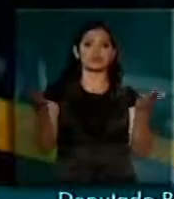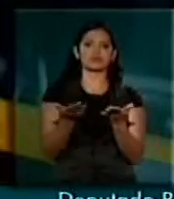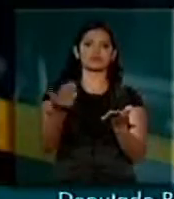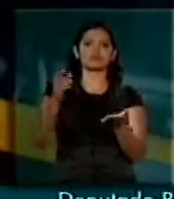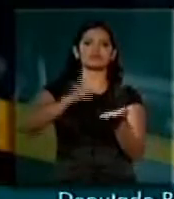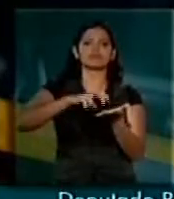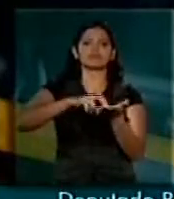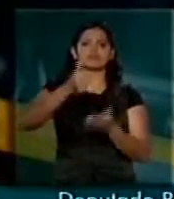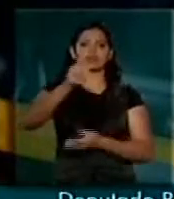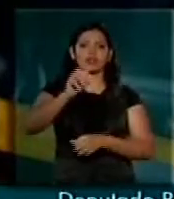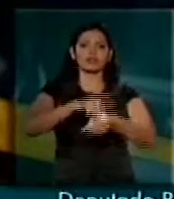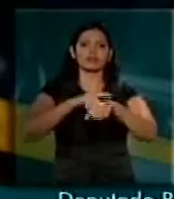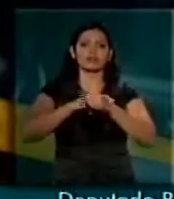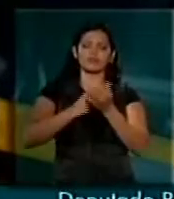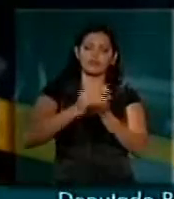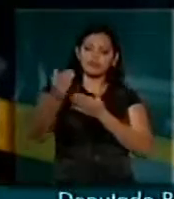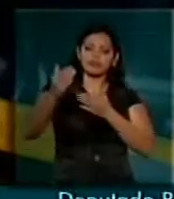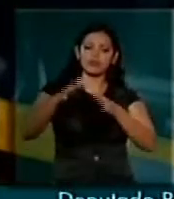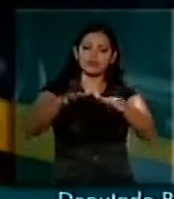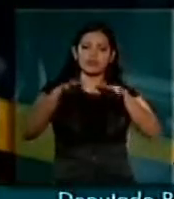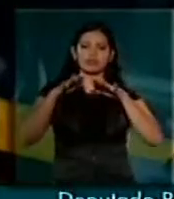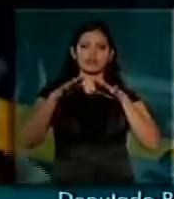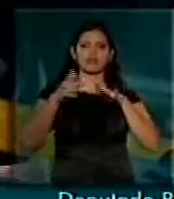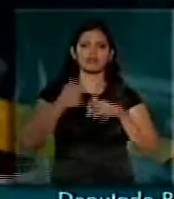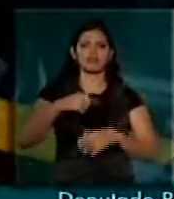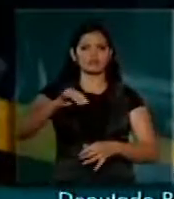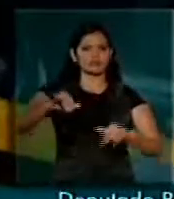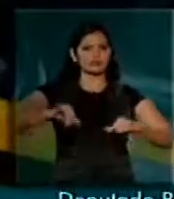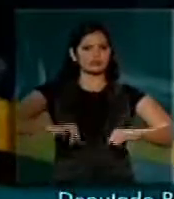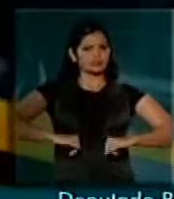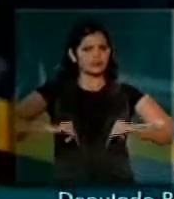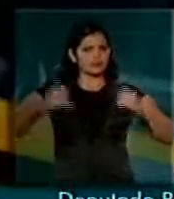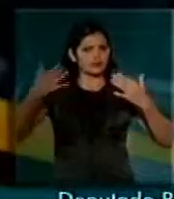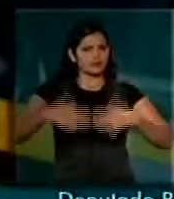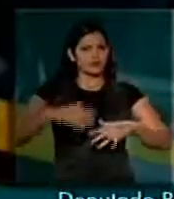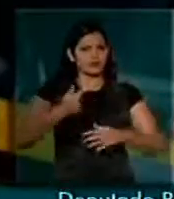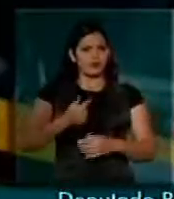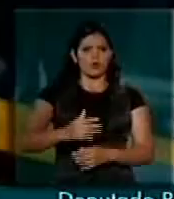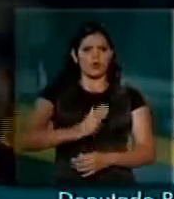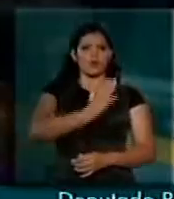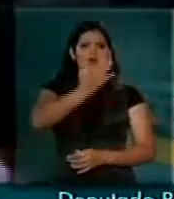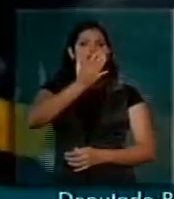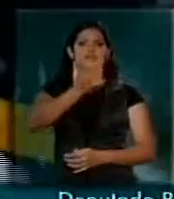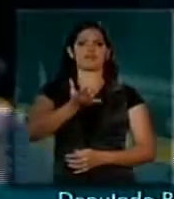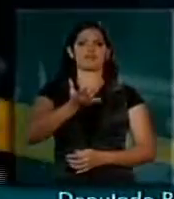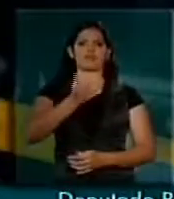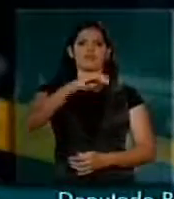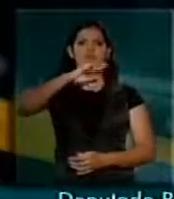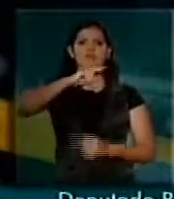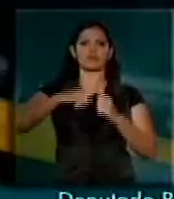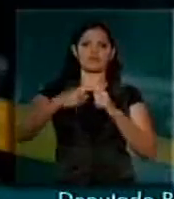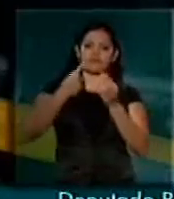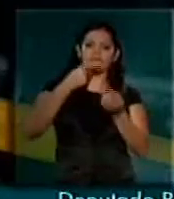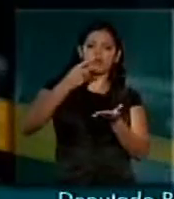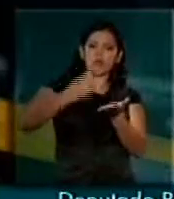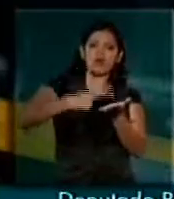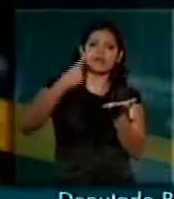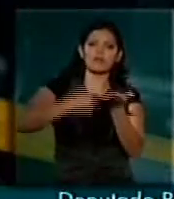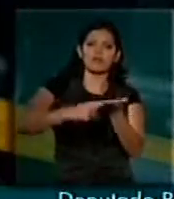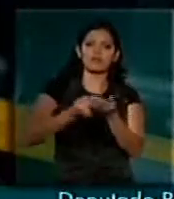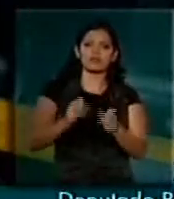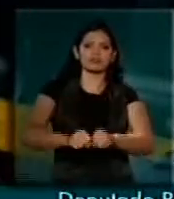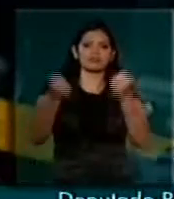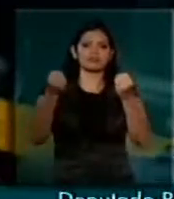aqui preparados para iniciar a sessão e sofremos um golpe ao saber que esse acordo aparentemente